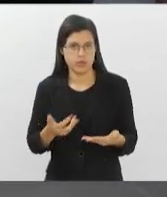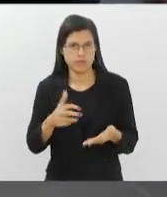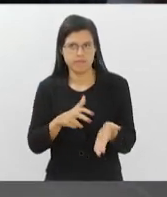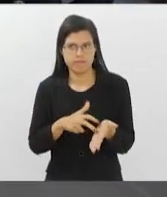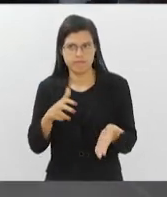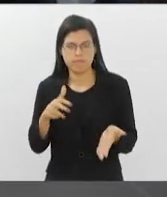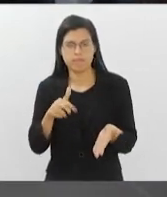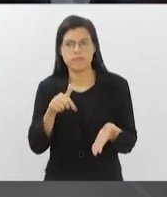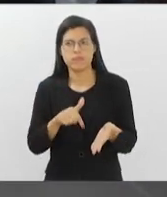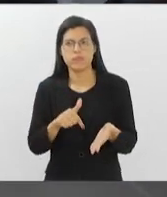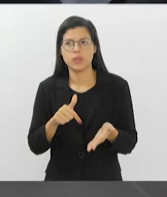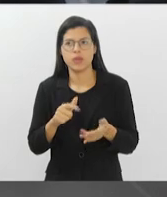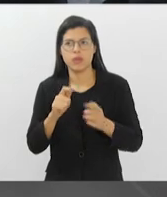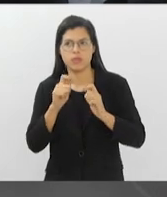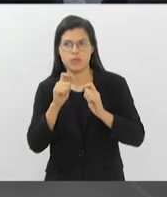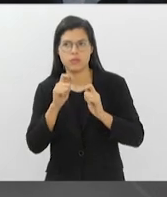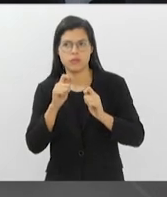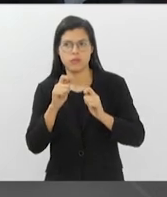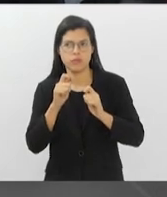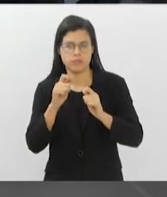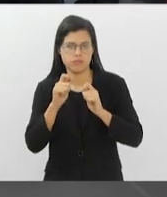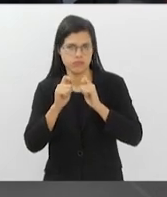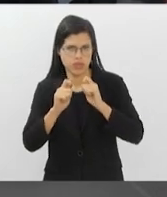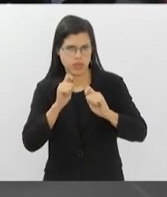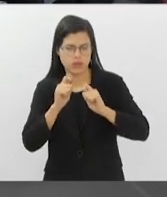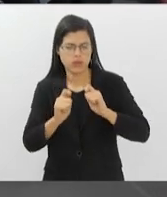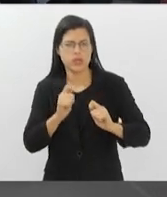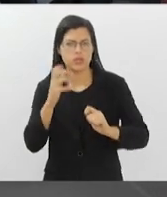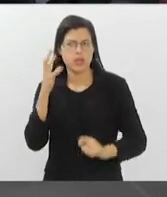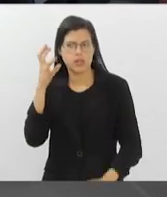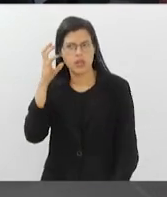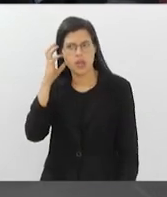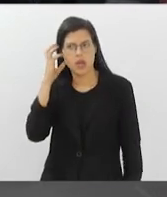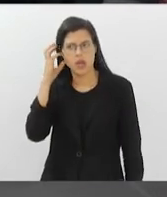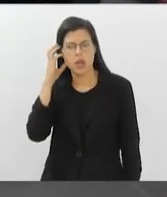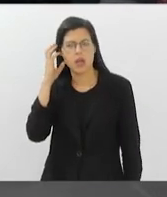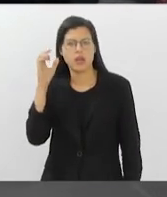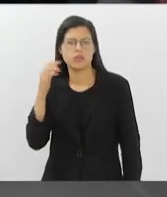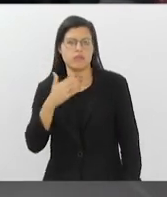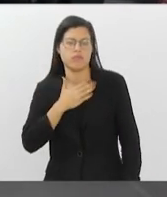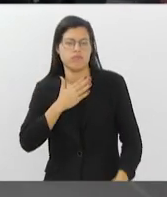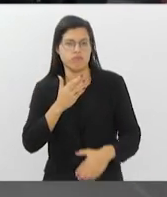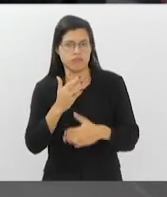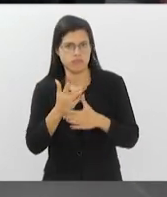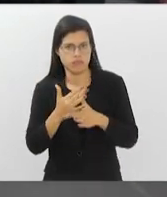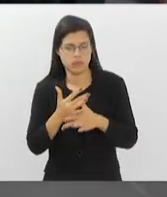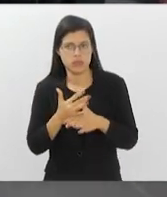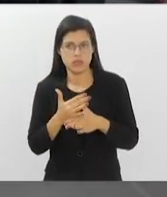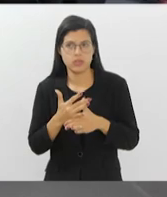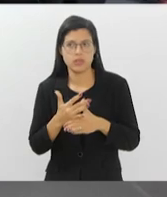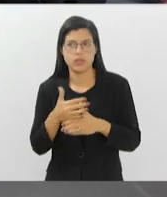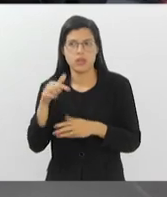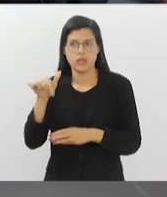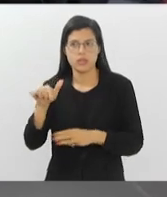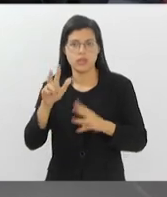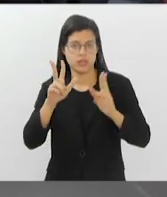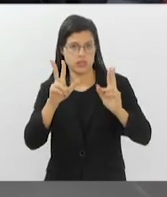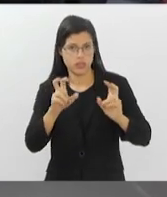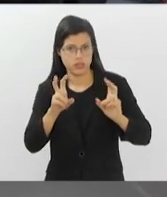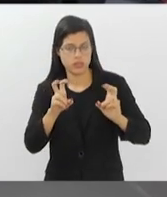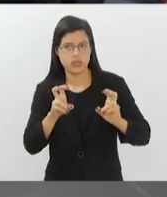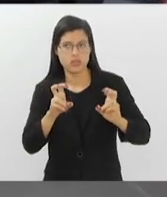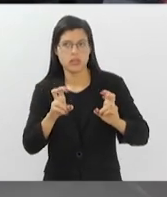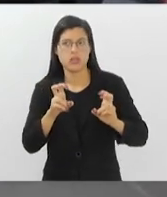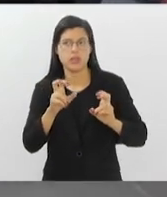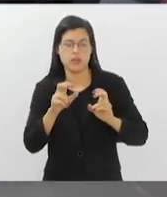vinha dando uma entrevista na rádio, né, na minha cidade, e, de fato, esse tema também foi